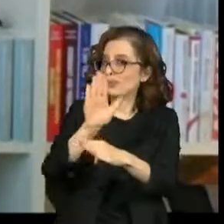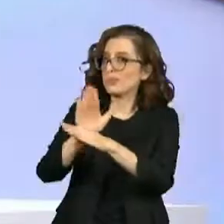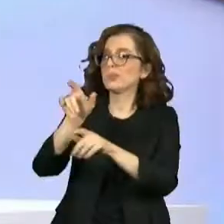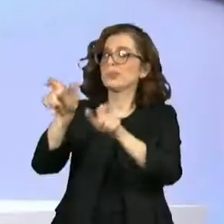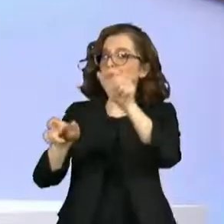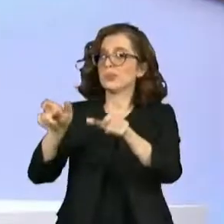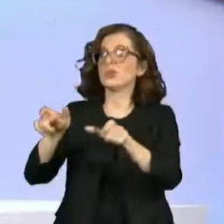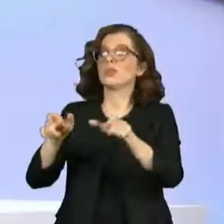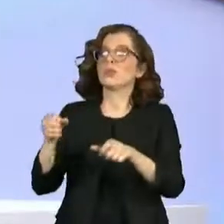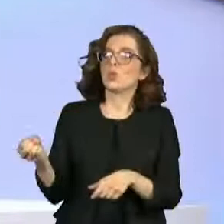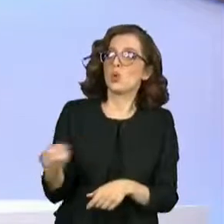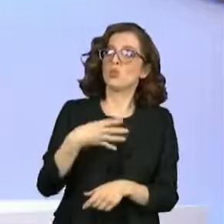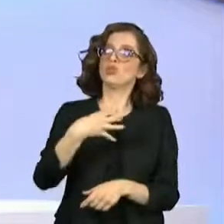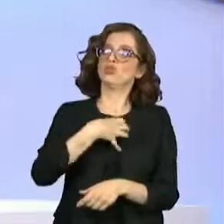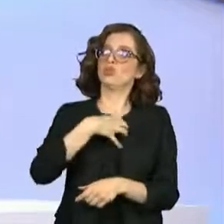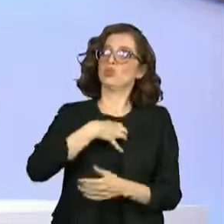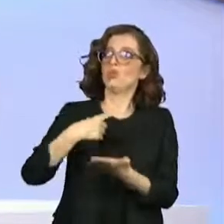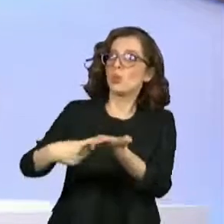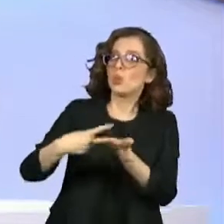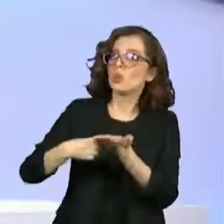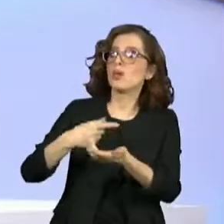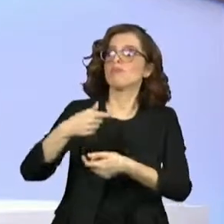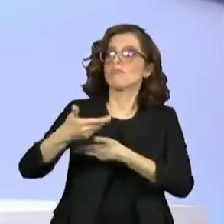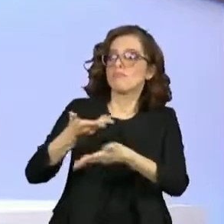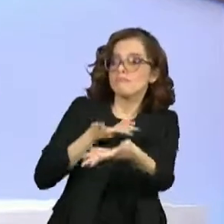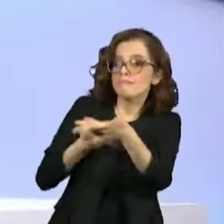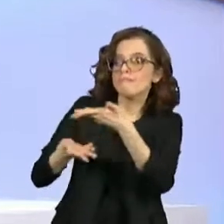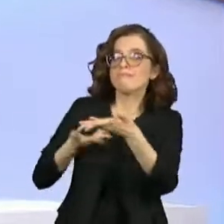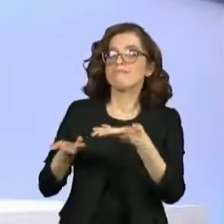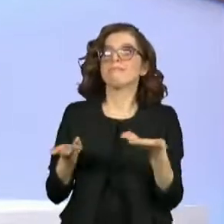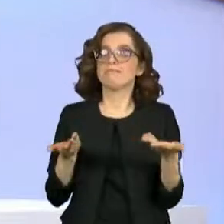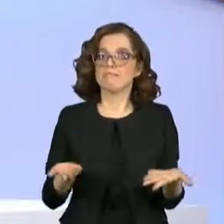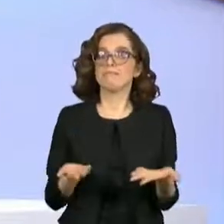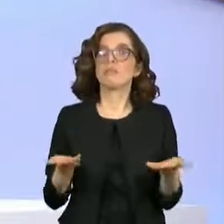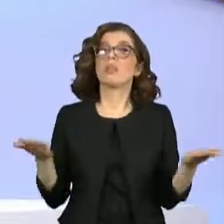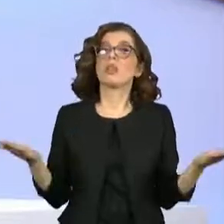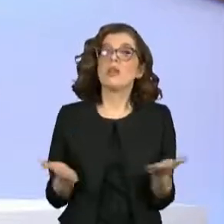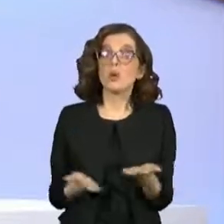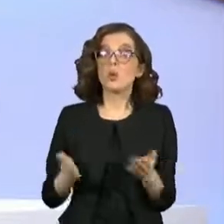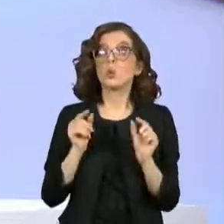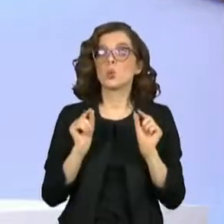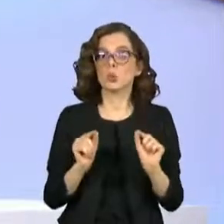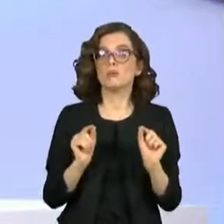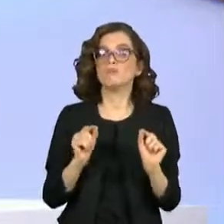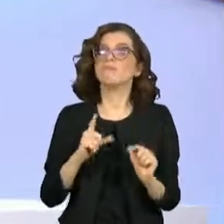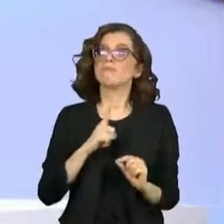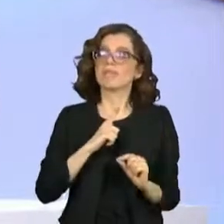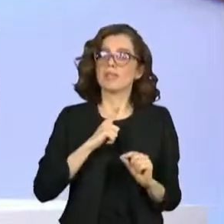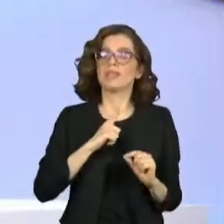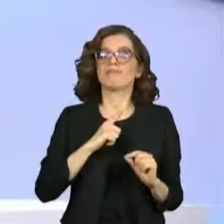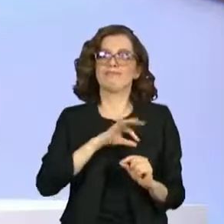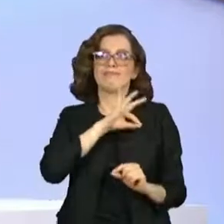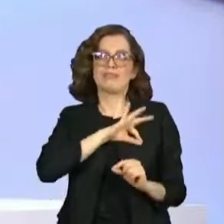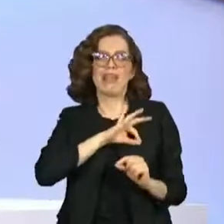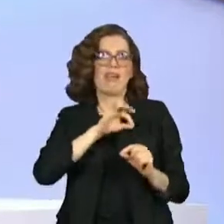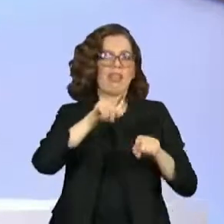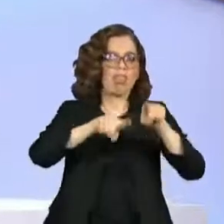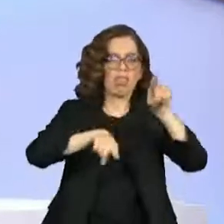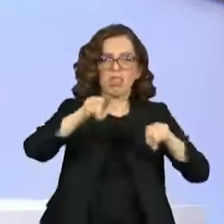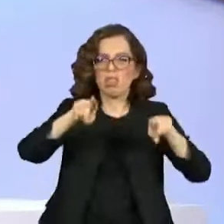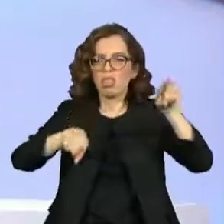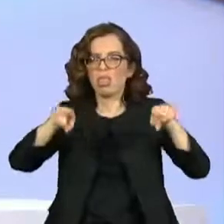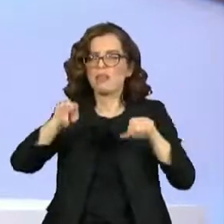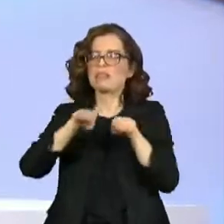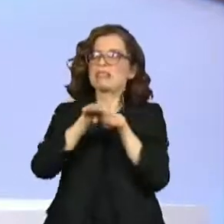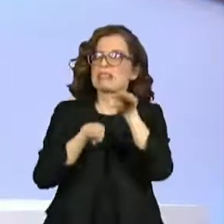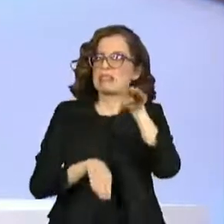social. Minha pergunta é, agora, com as maiores desigualdades e com os sindicatos mais fracos, não é mais difícil? E